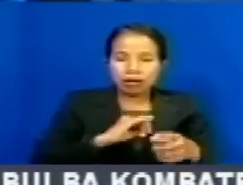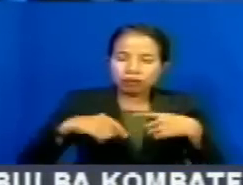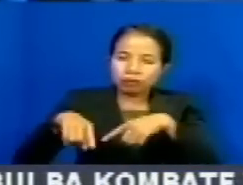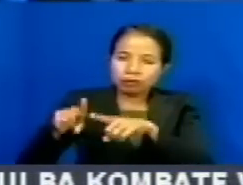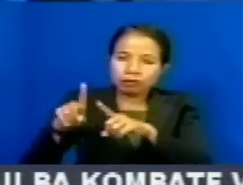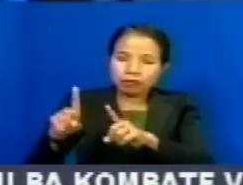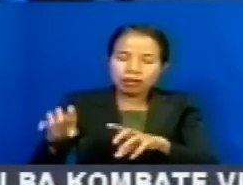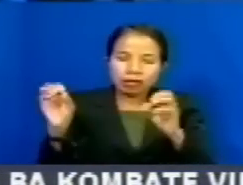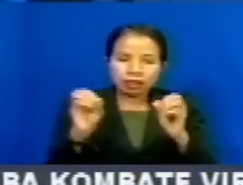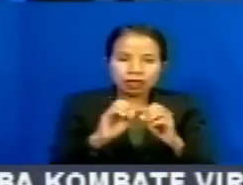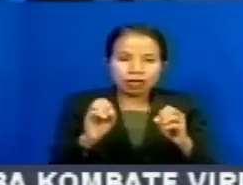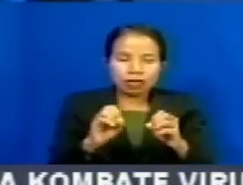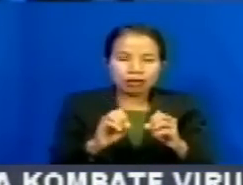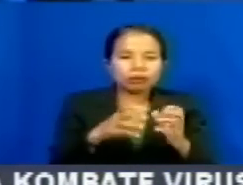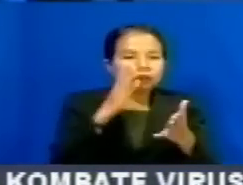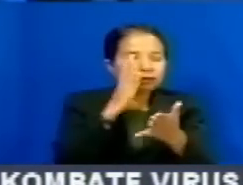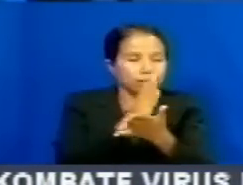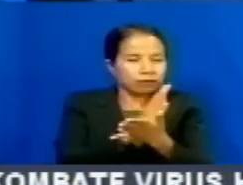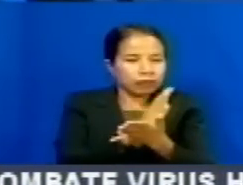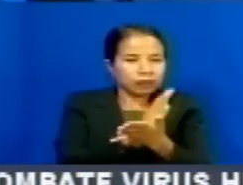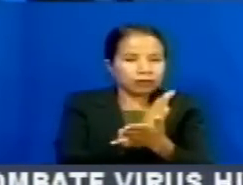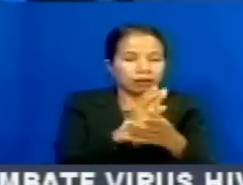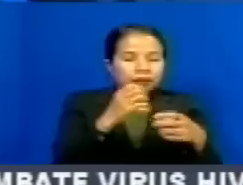dizer significa que eu não tenho entrevista ou